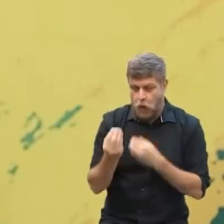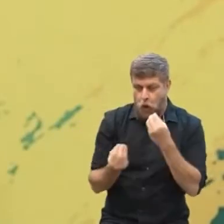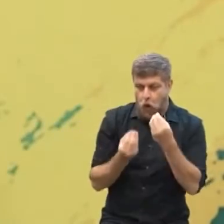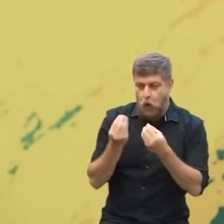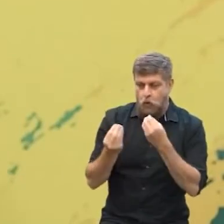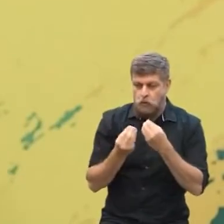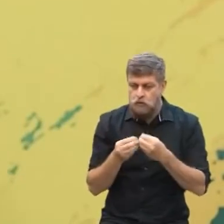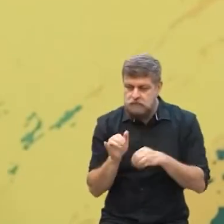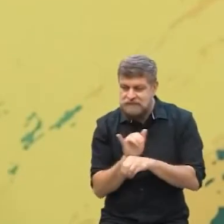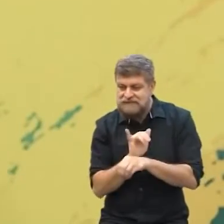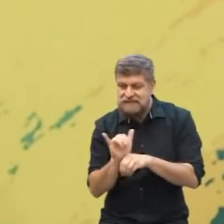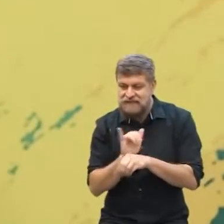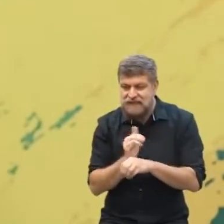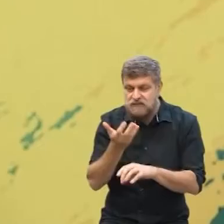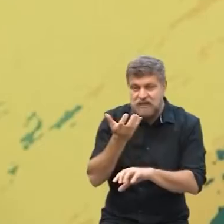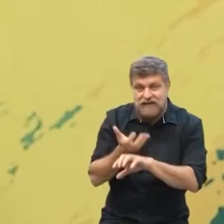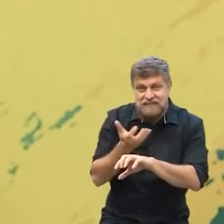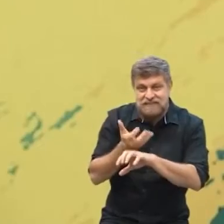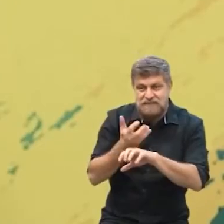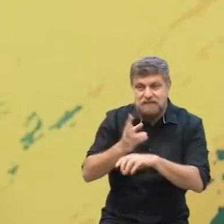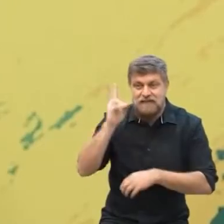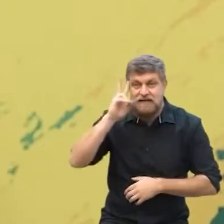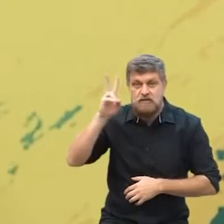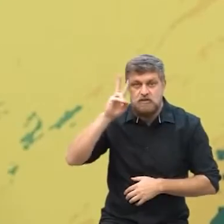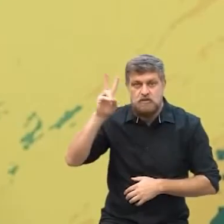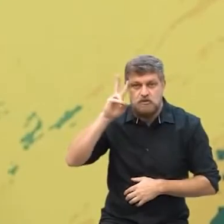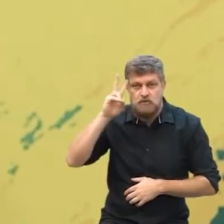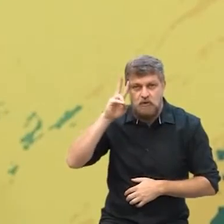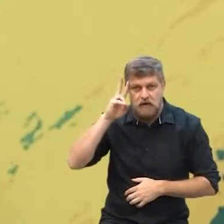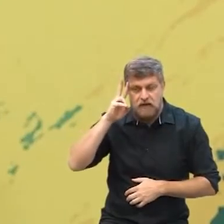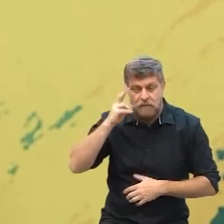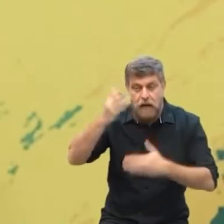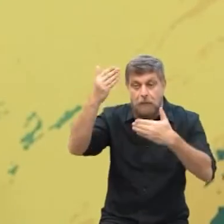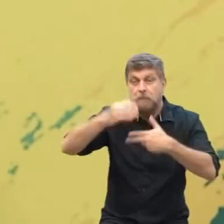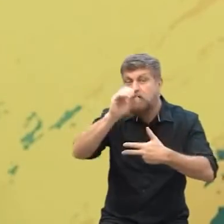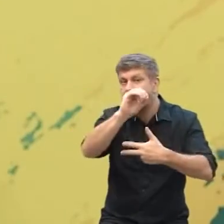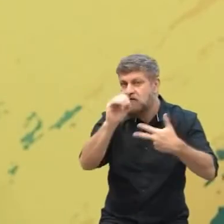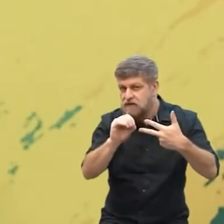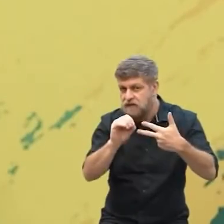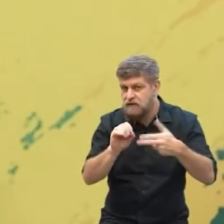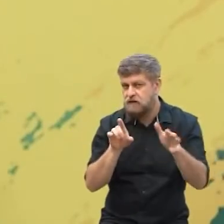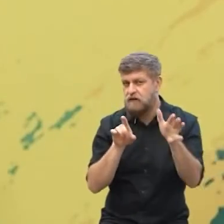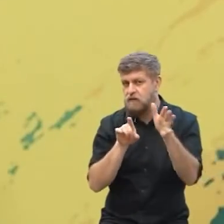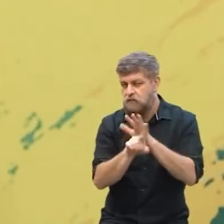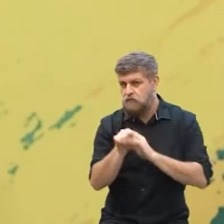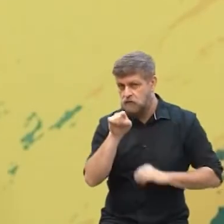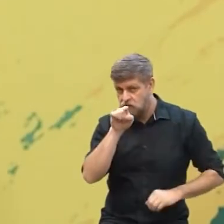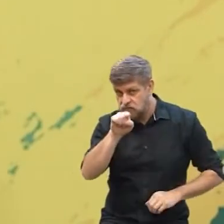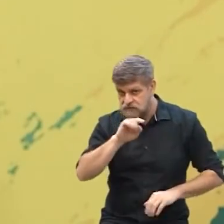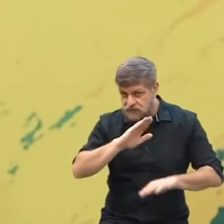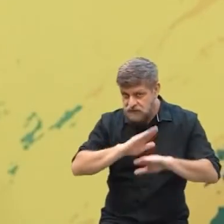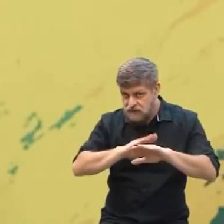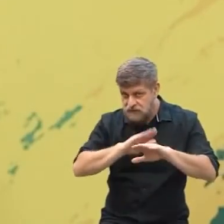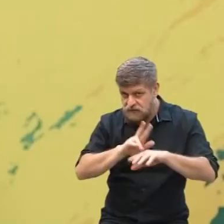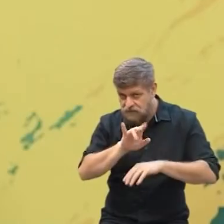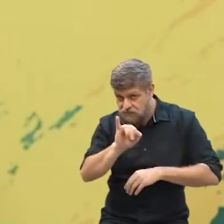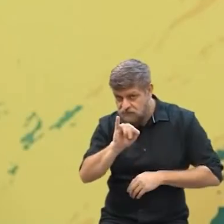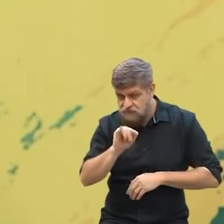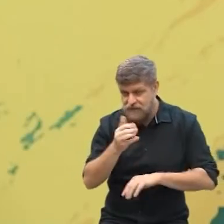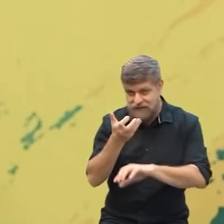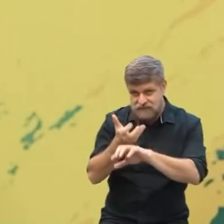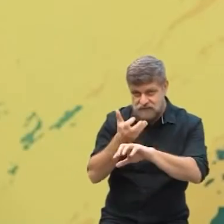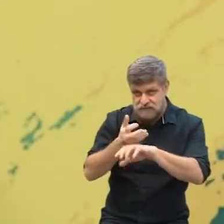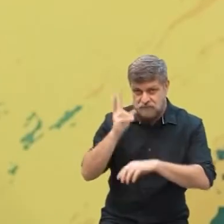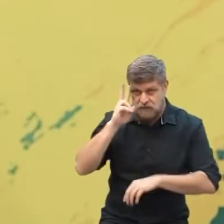se preparar para a matéria de História para o Enem. Será que você aí de casa que vai fazer o Enem estuda